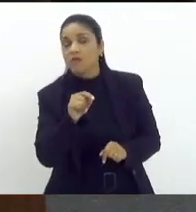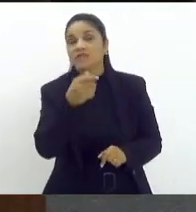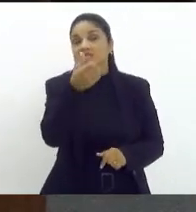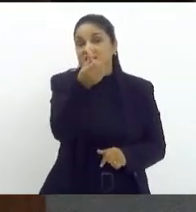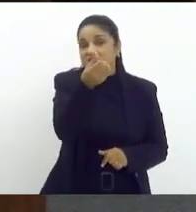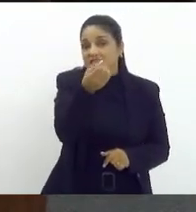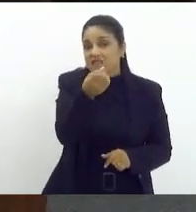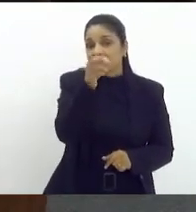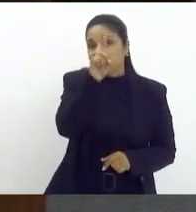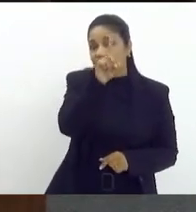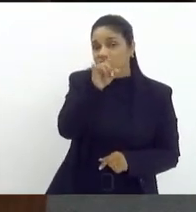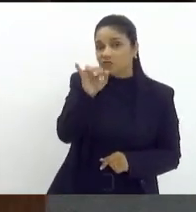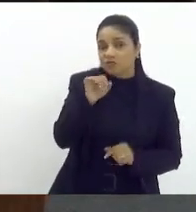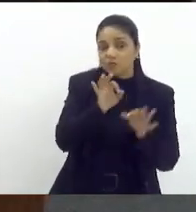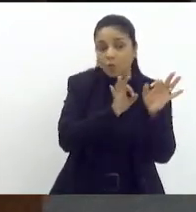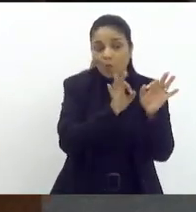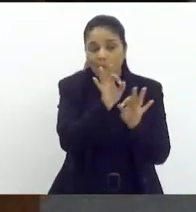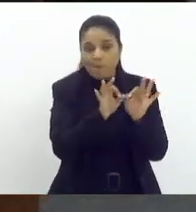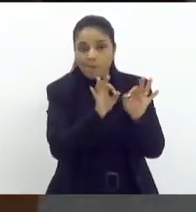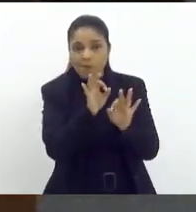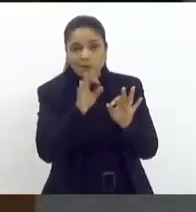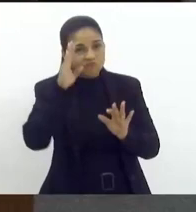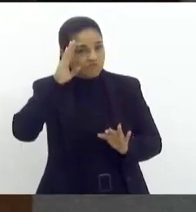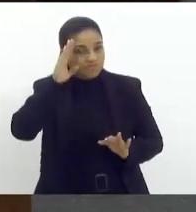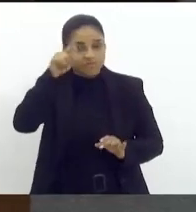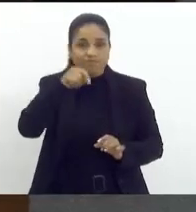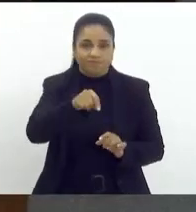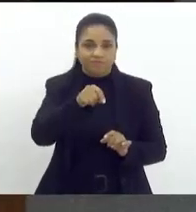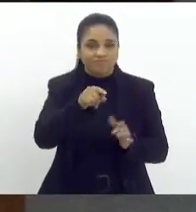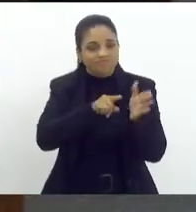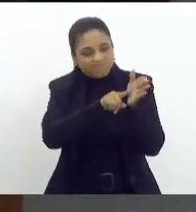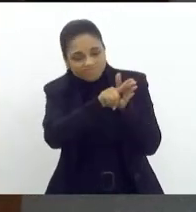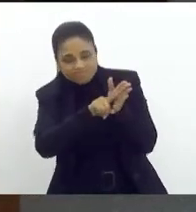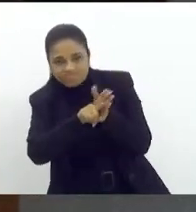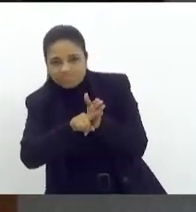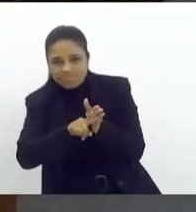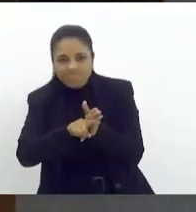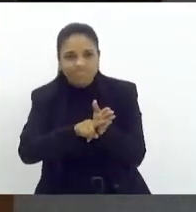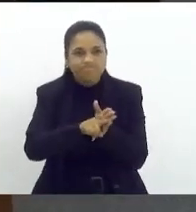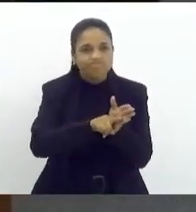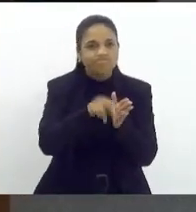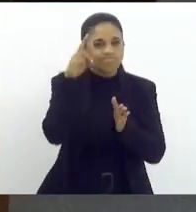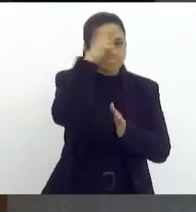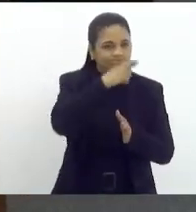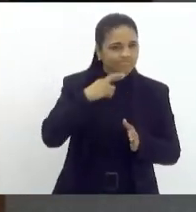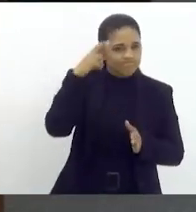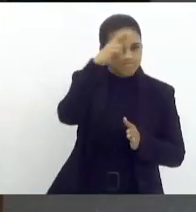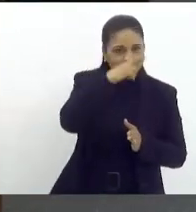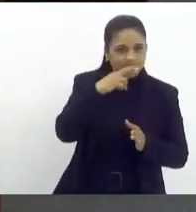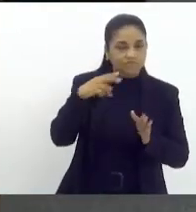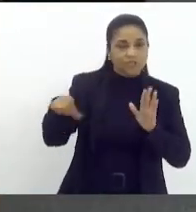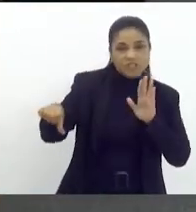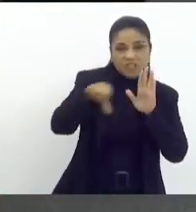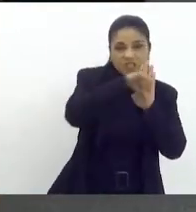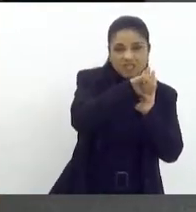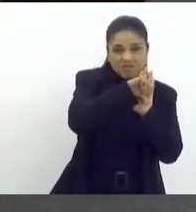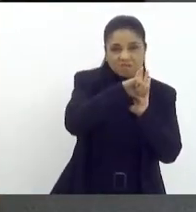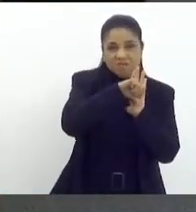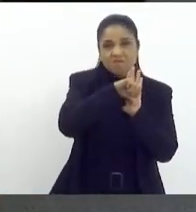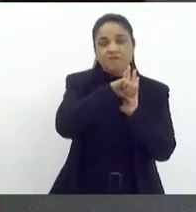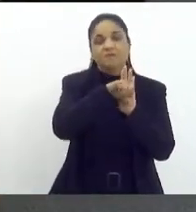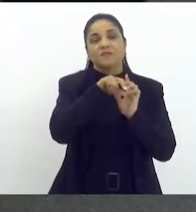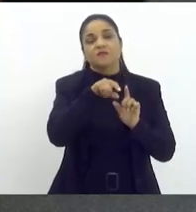dias um plano de priorização das investigações aos crimes de homicídios